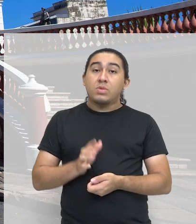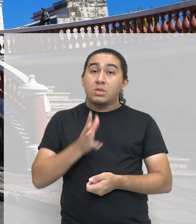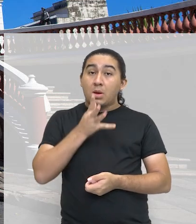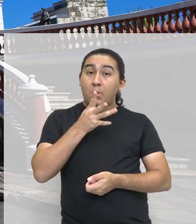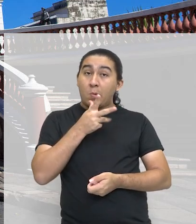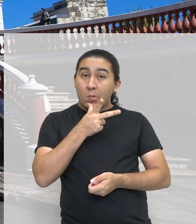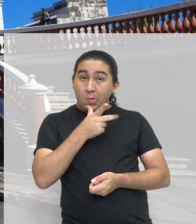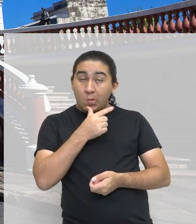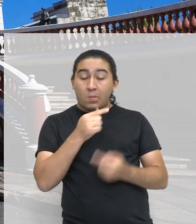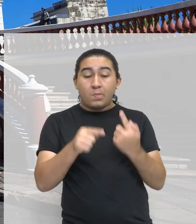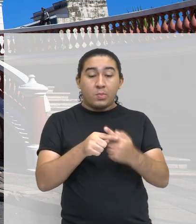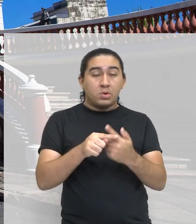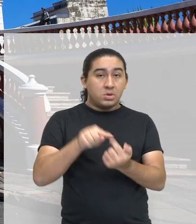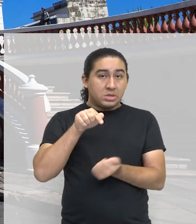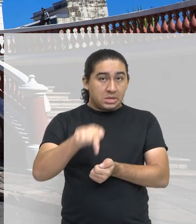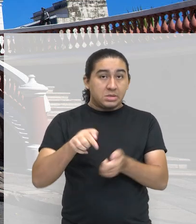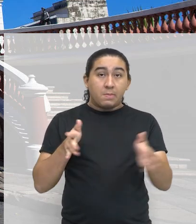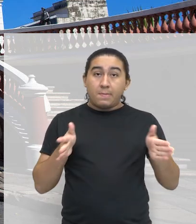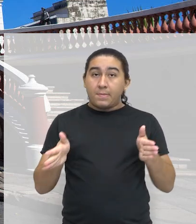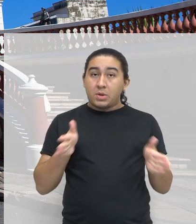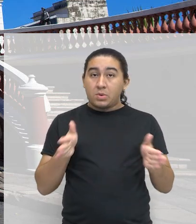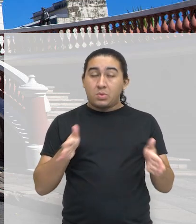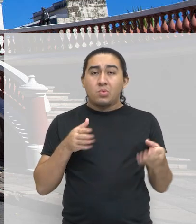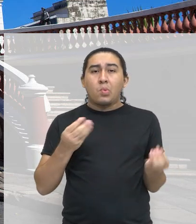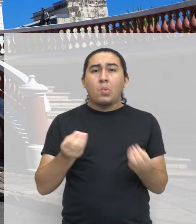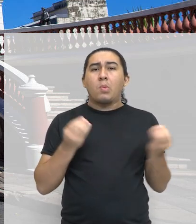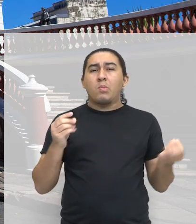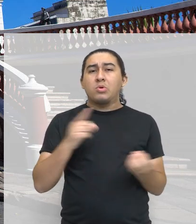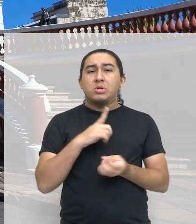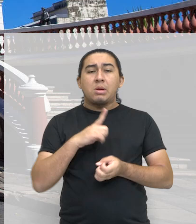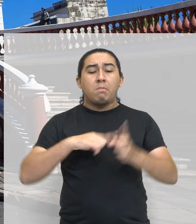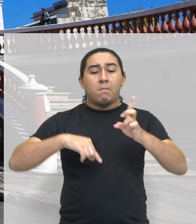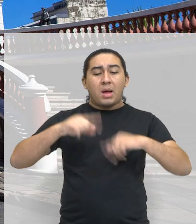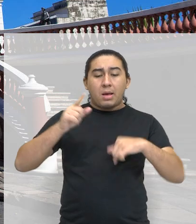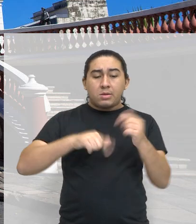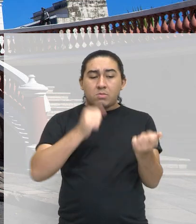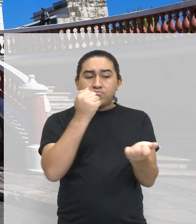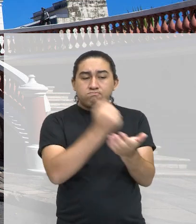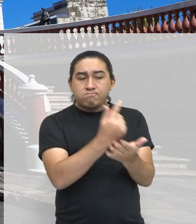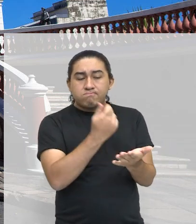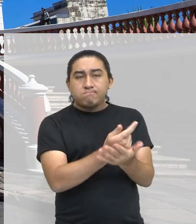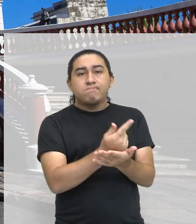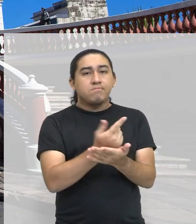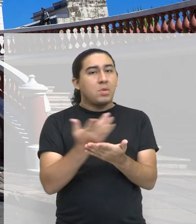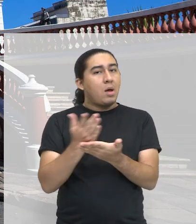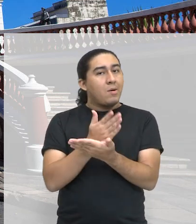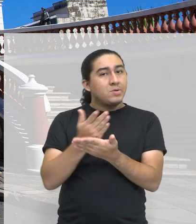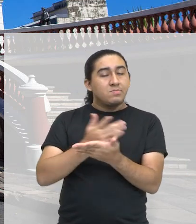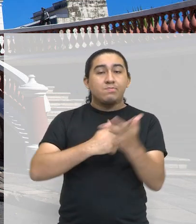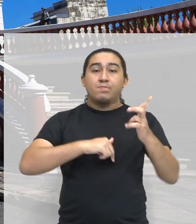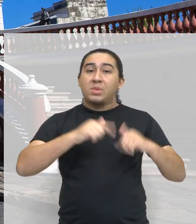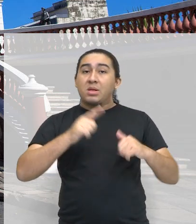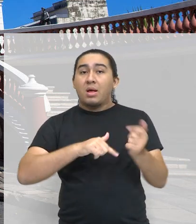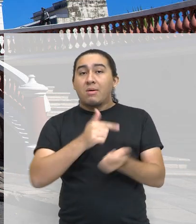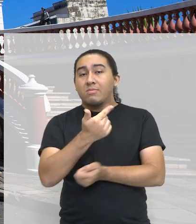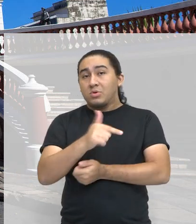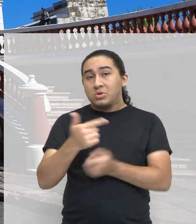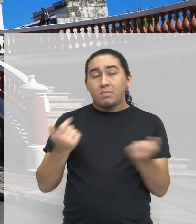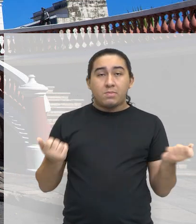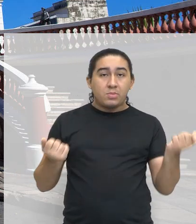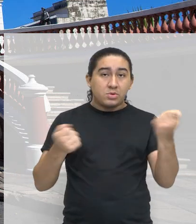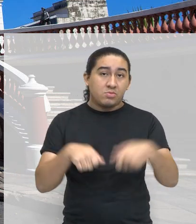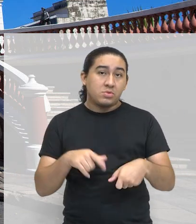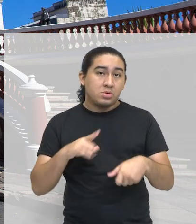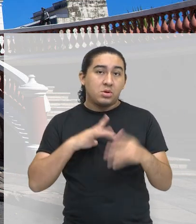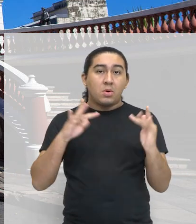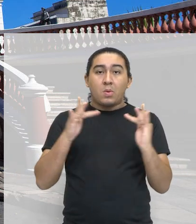em 1800, né, o transporte, como chegar ao material, claro que alguns materiais não